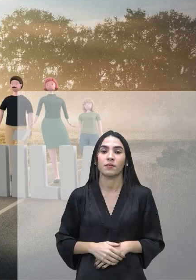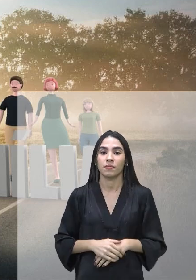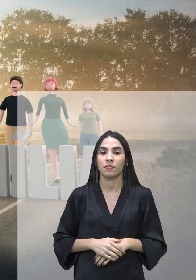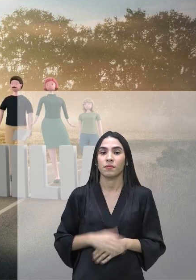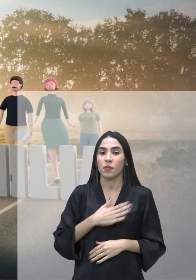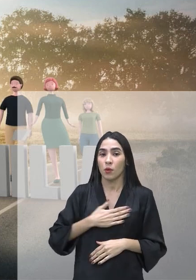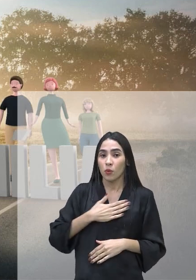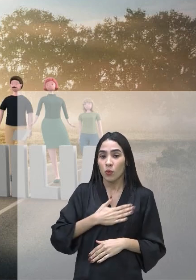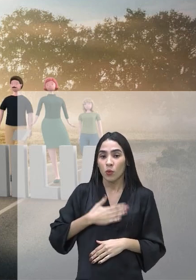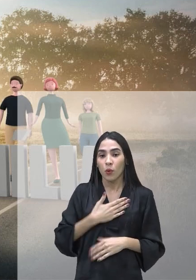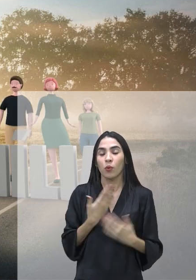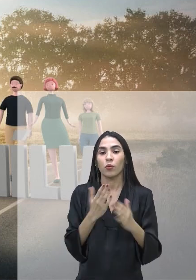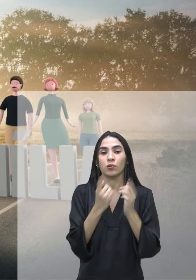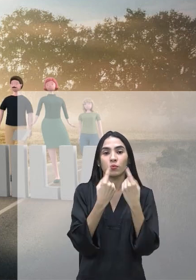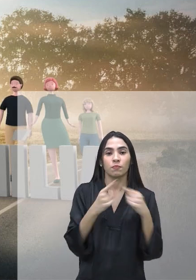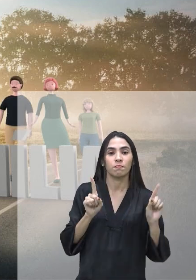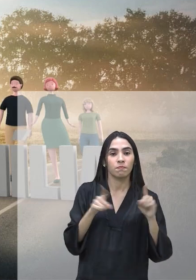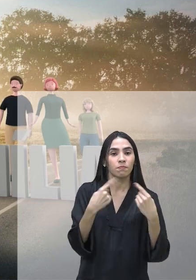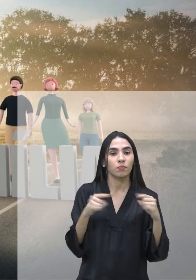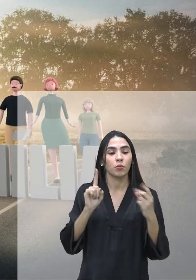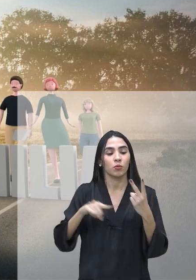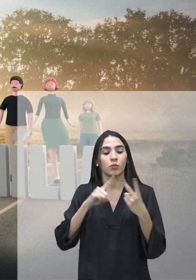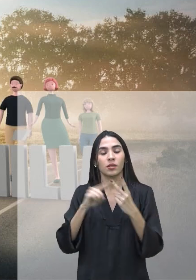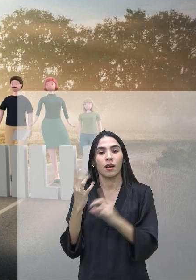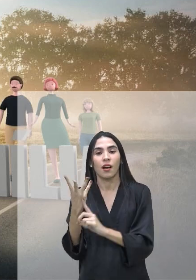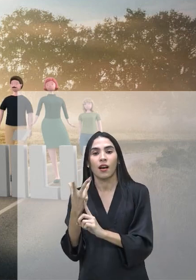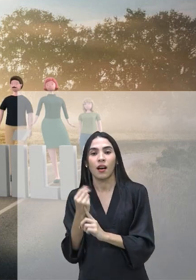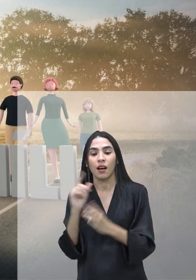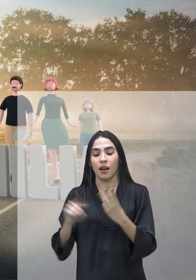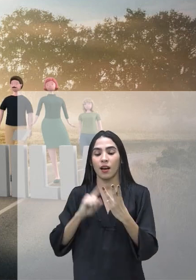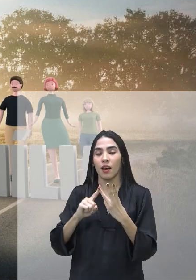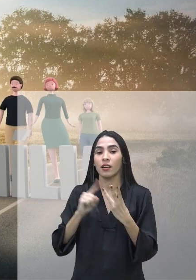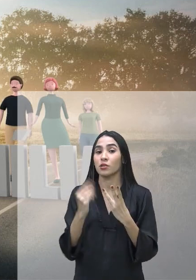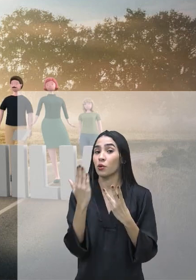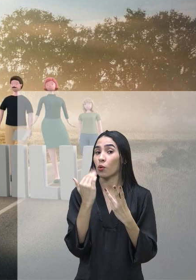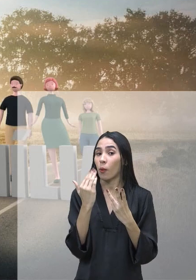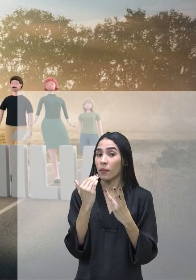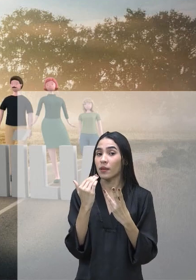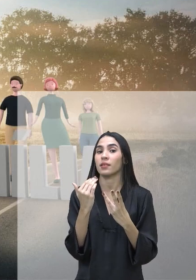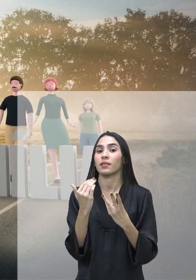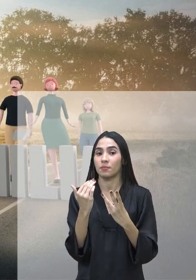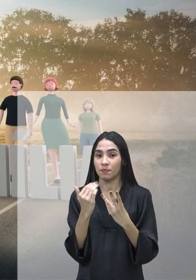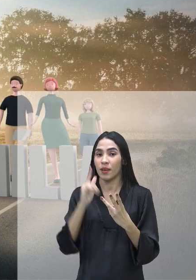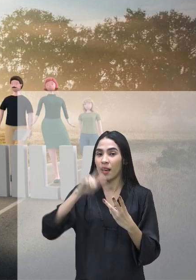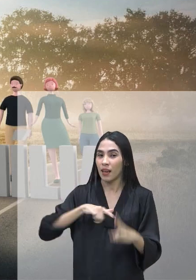gosto pessoal pela música, pela arte, pela comida é